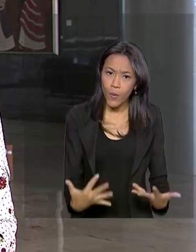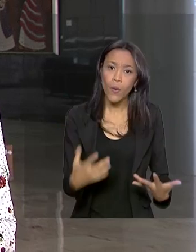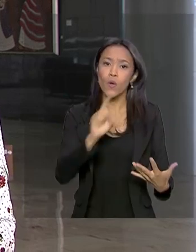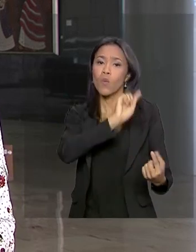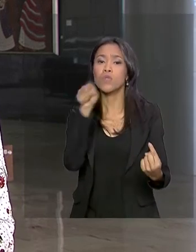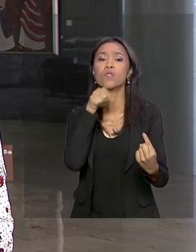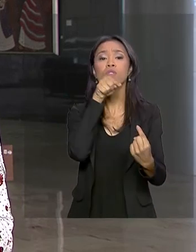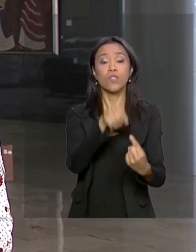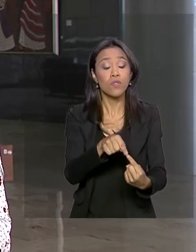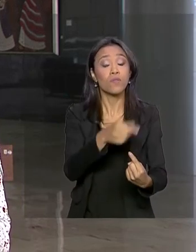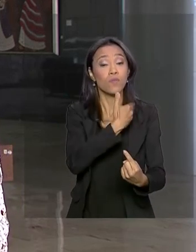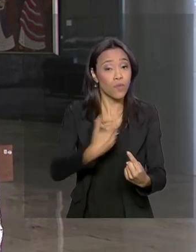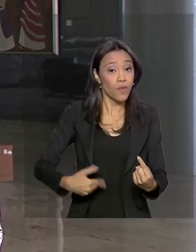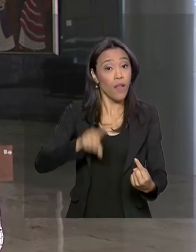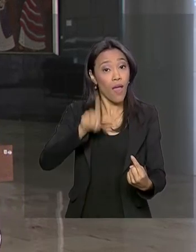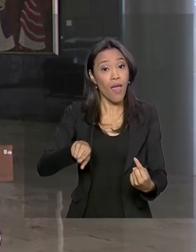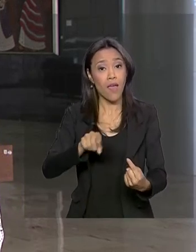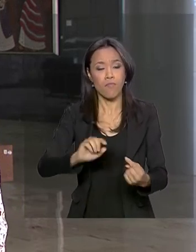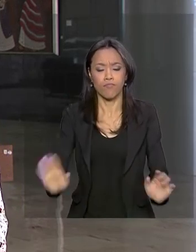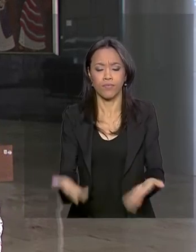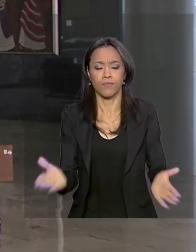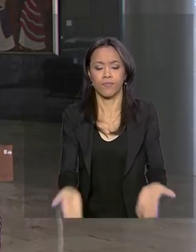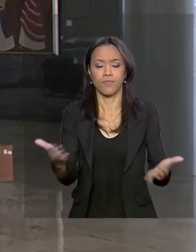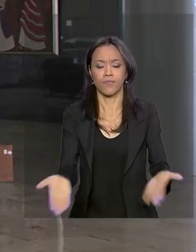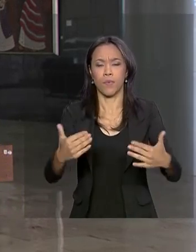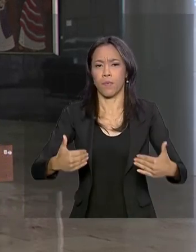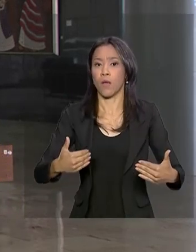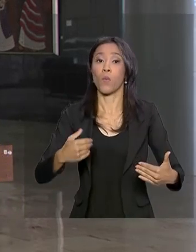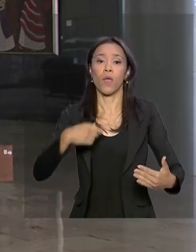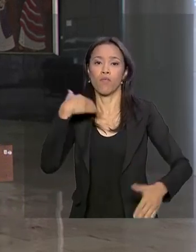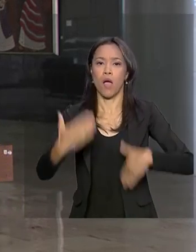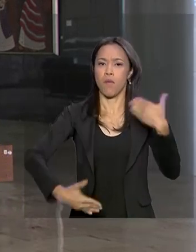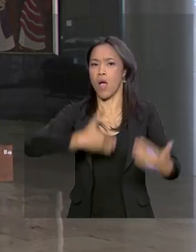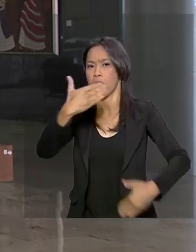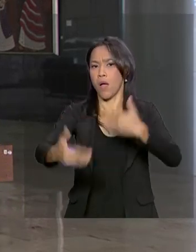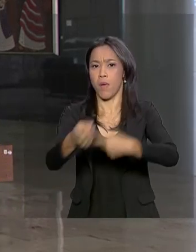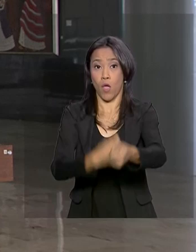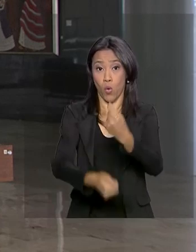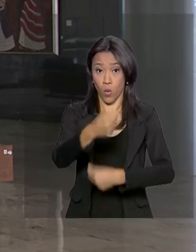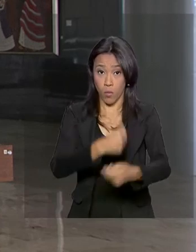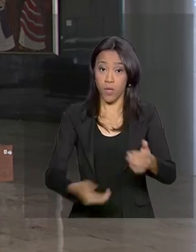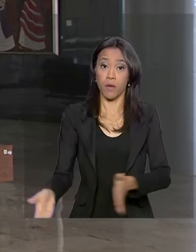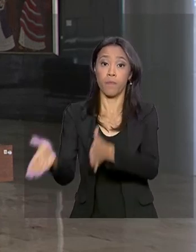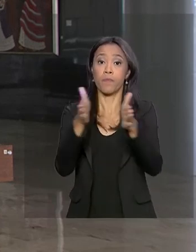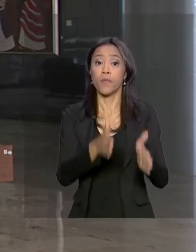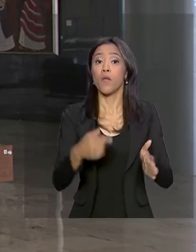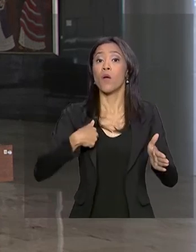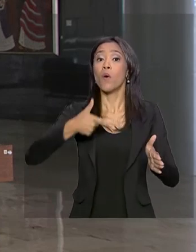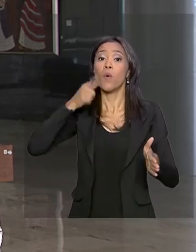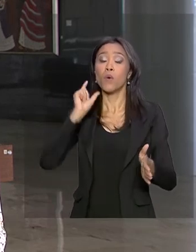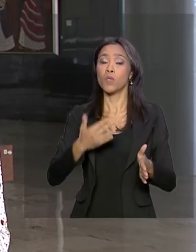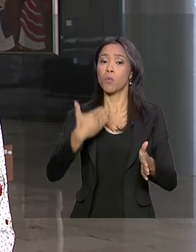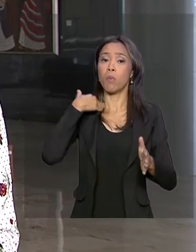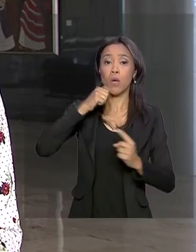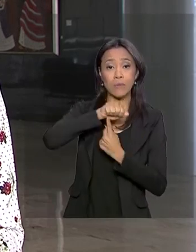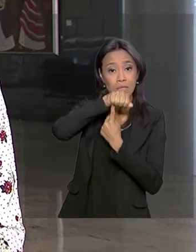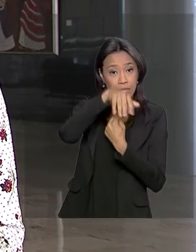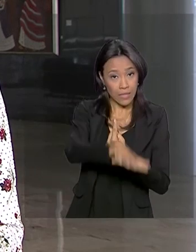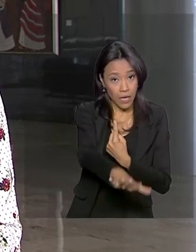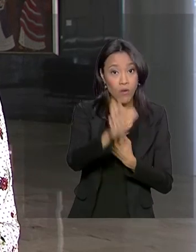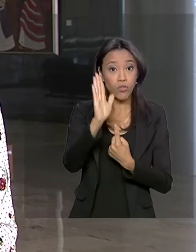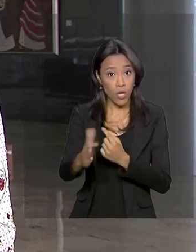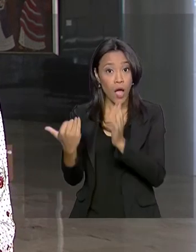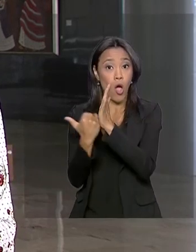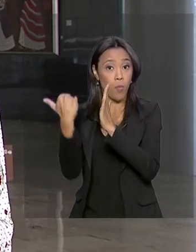dinheiro é alavancar a economia. E olha só, ontem o Banco Central já aumentou a previsão de alta do PIB, o Produto